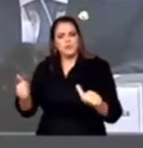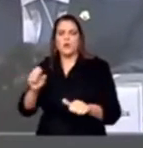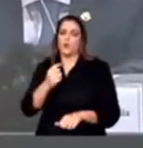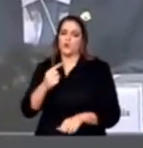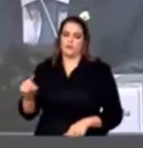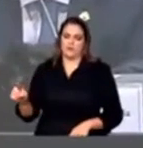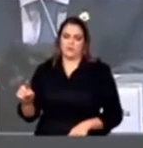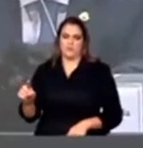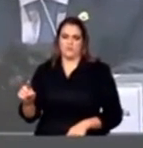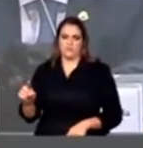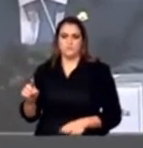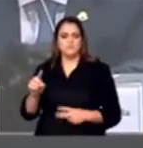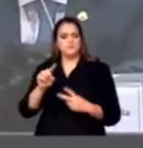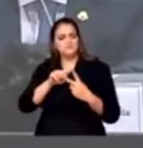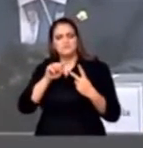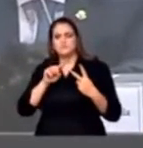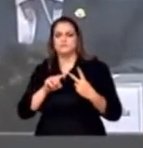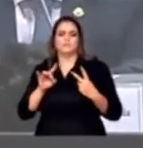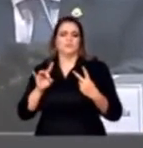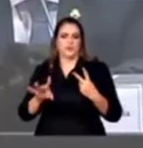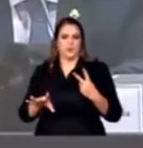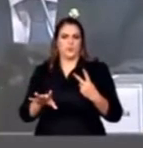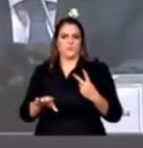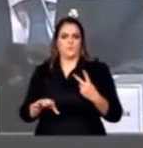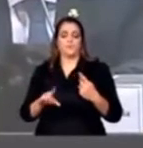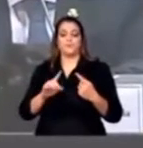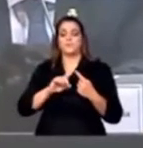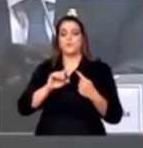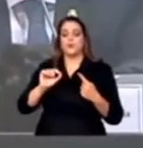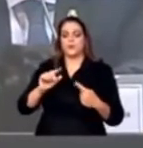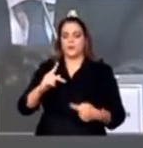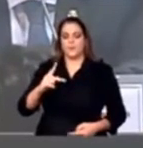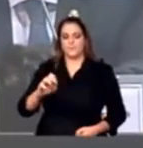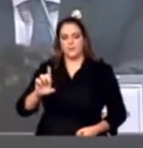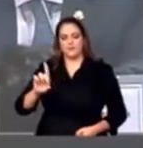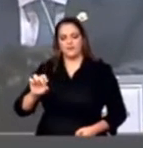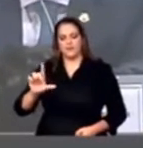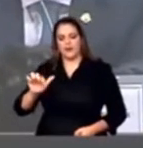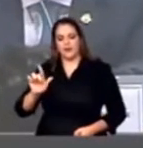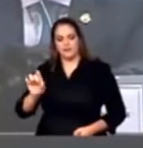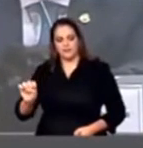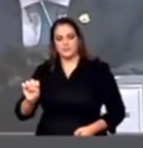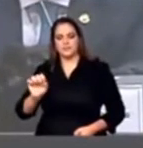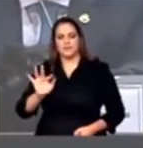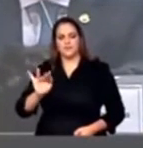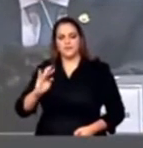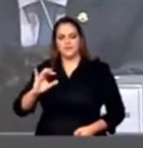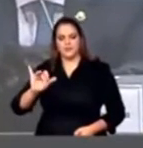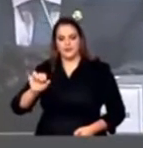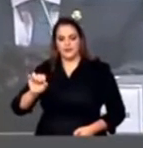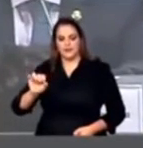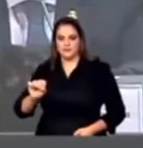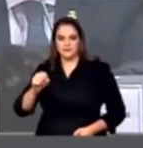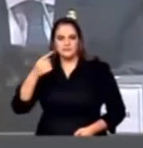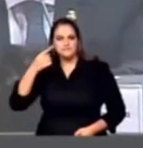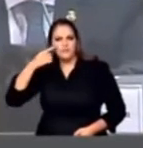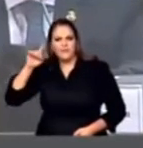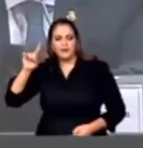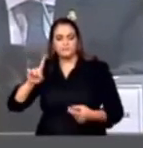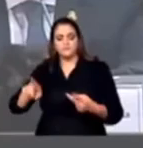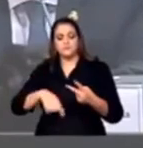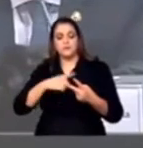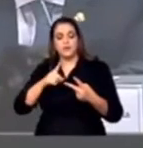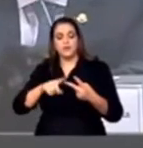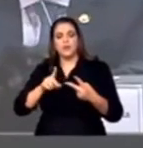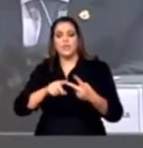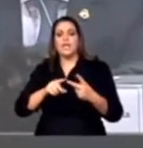dois grupos de fatos. Refere às reiteradas pedaladas fiscais, na expressão da ata do Supremo, e à publicação dos decretos de